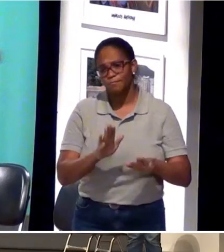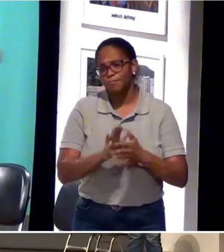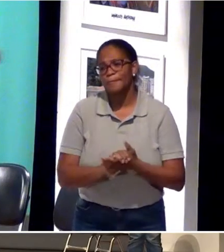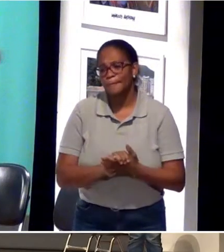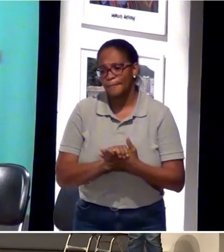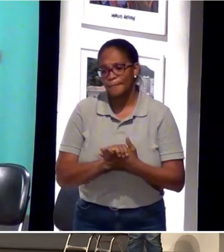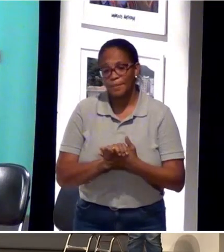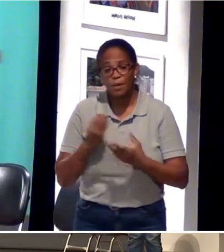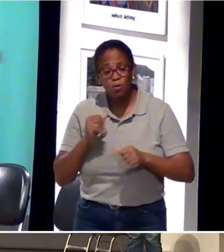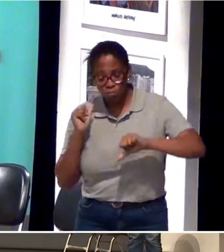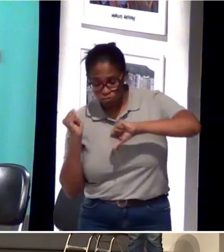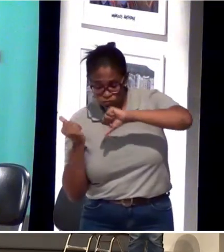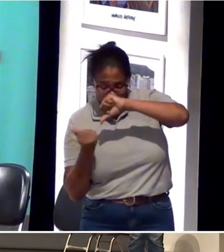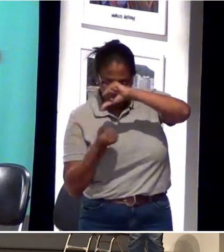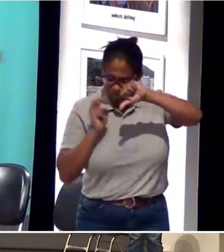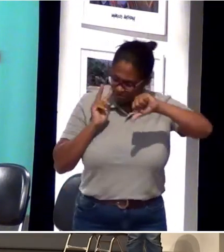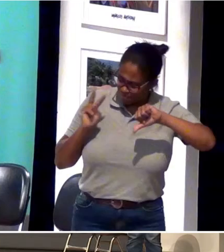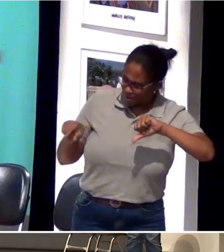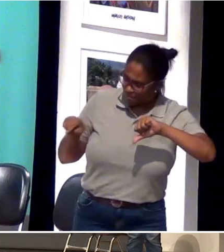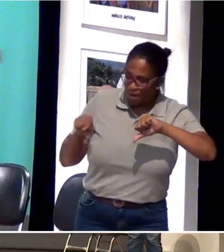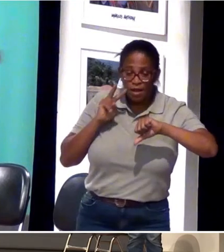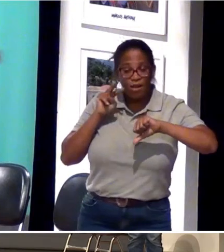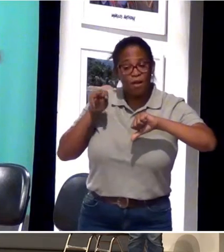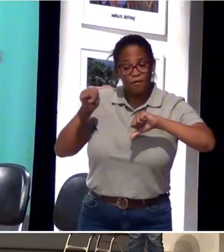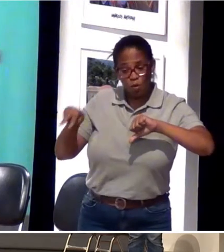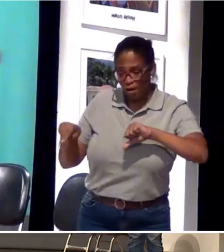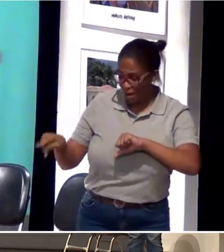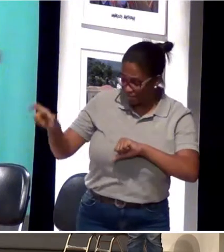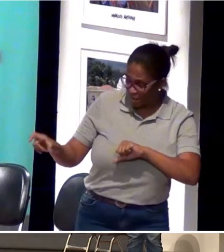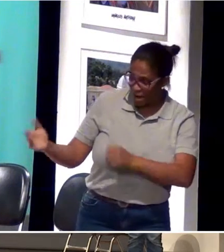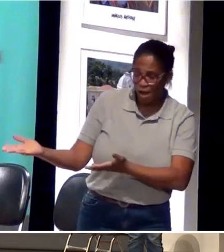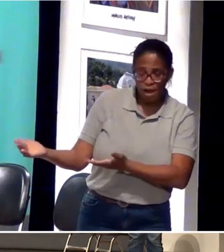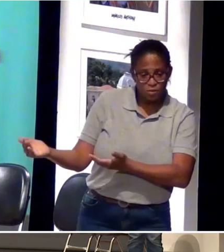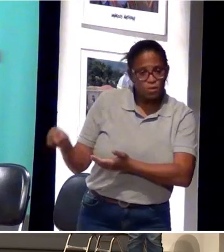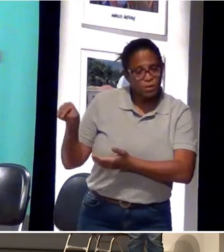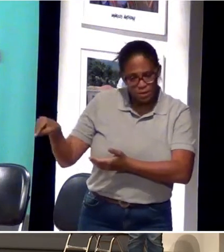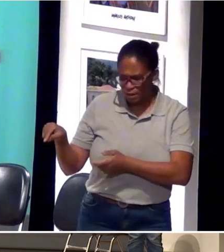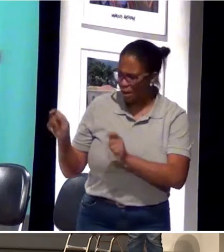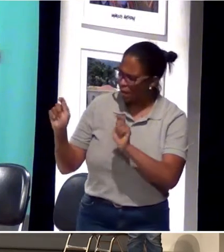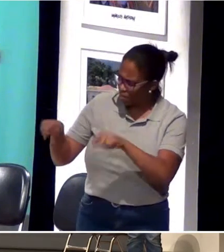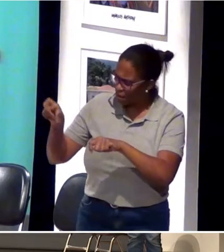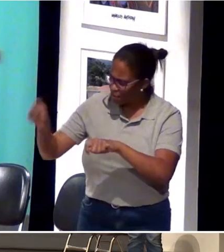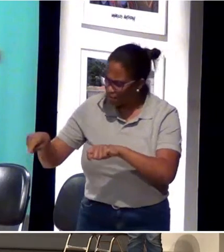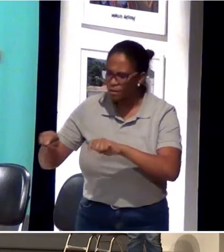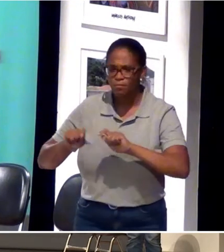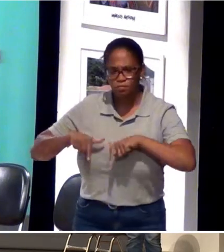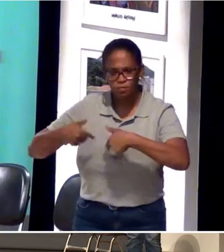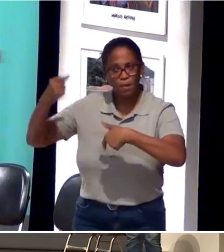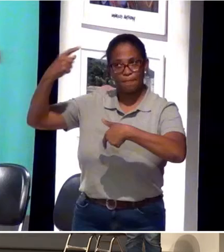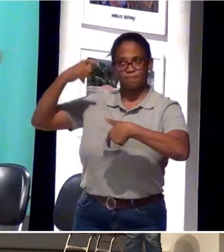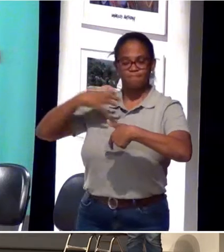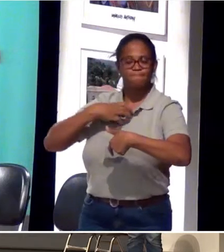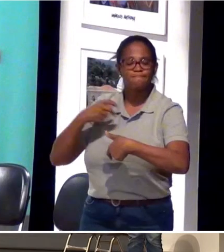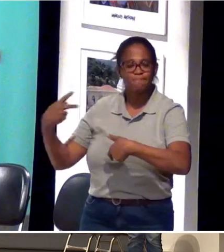e transformar isso, podendo ter um olhar para esse adolescente dentro das suas capacidades e das suas